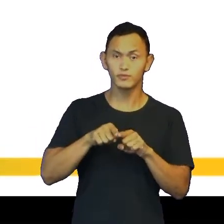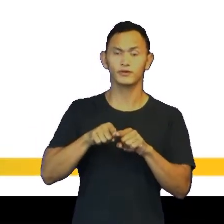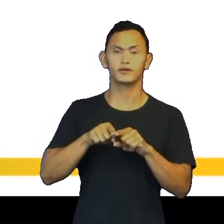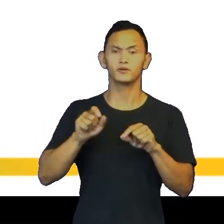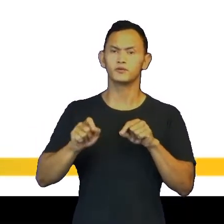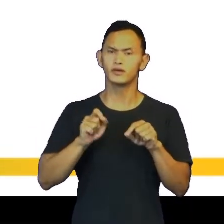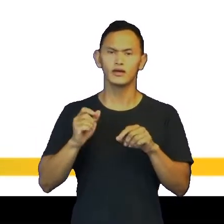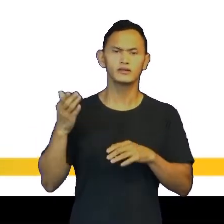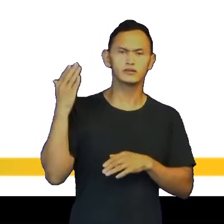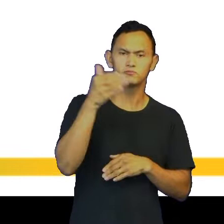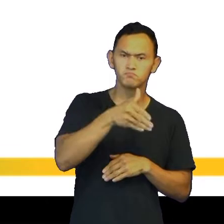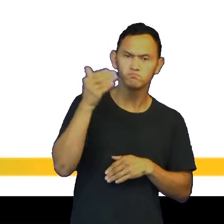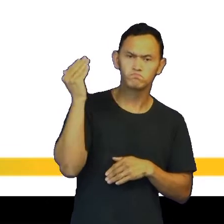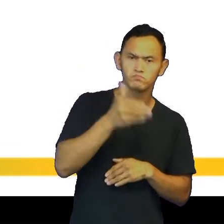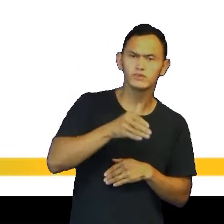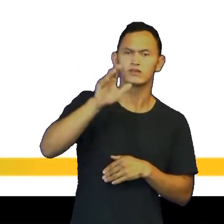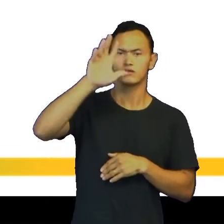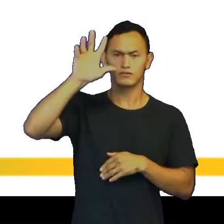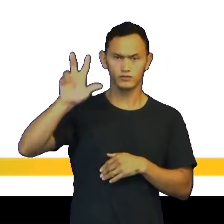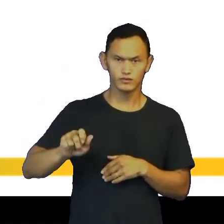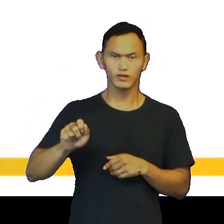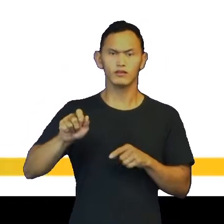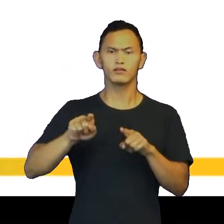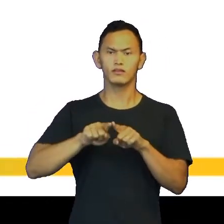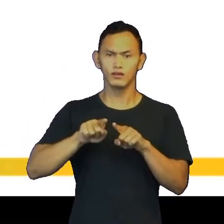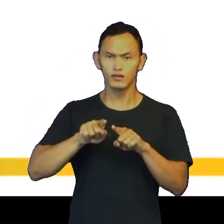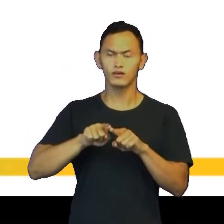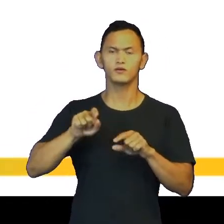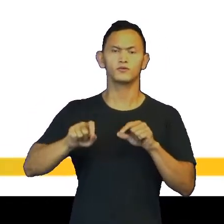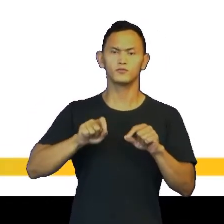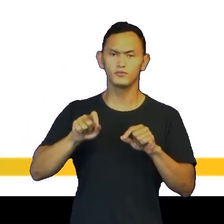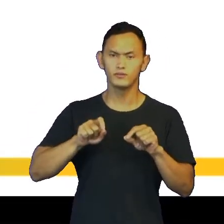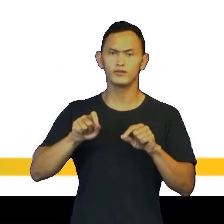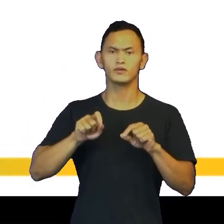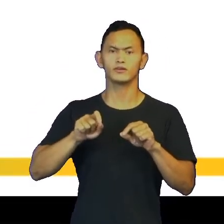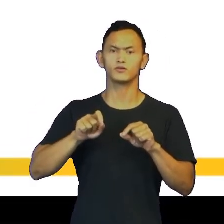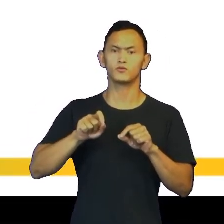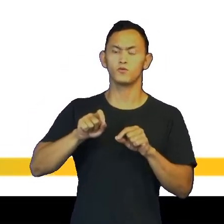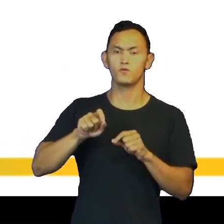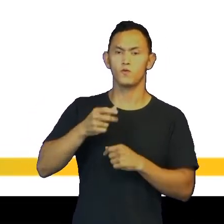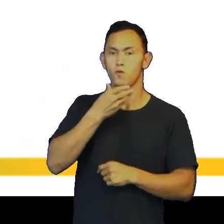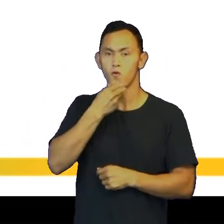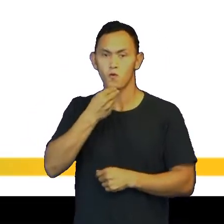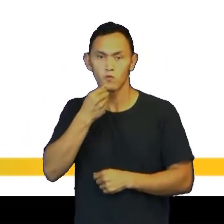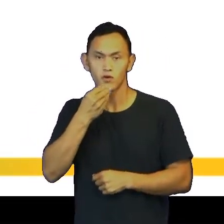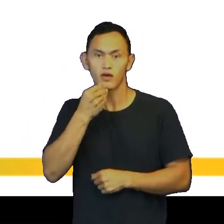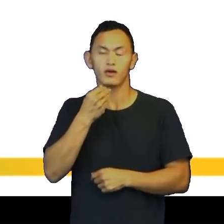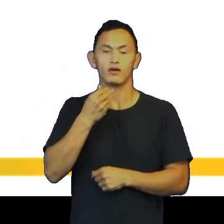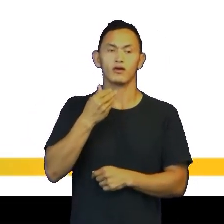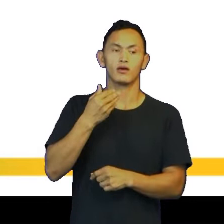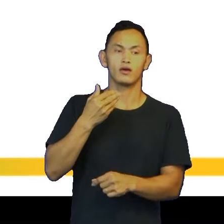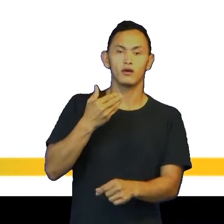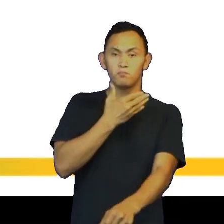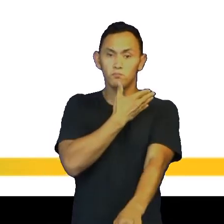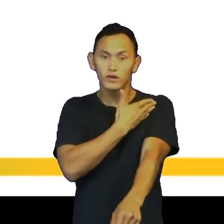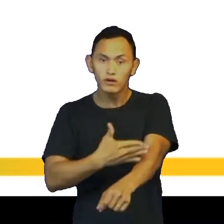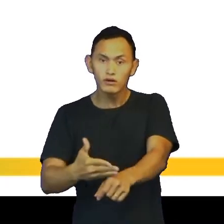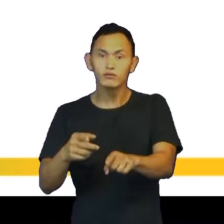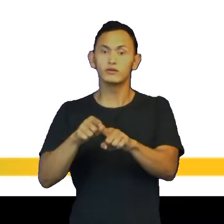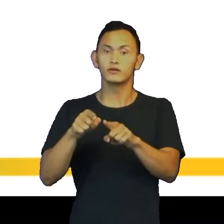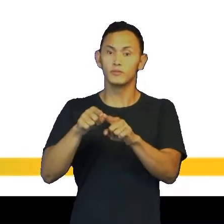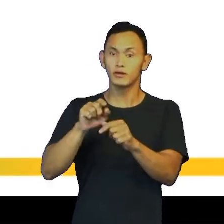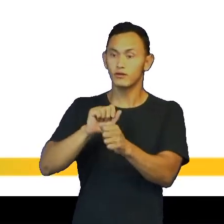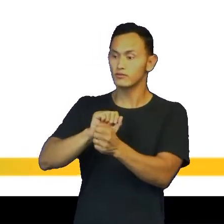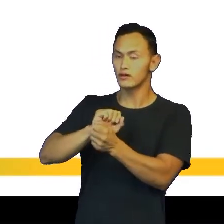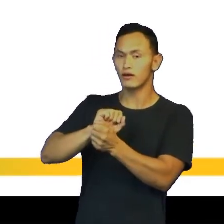colonização né a gente tem aí a justificativa do fardo do homem branco né que deveria libertar os africanos em